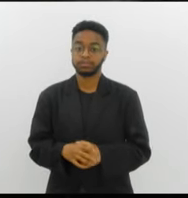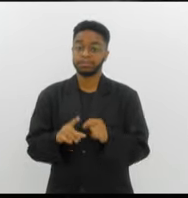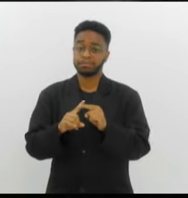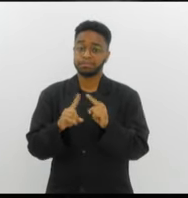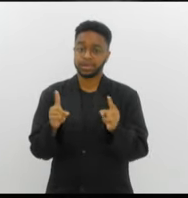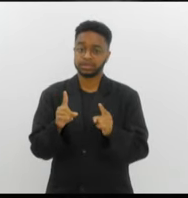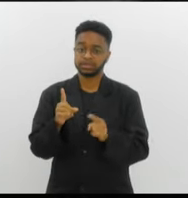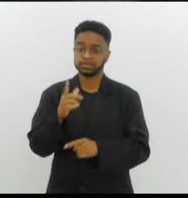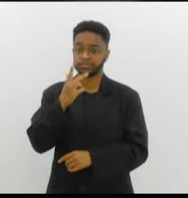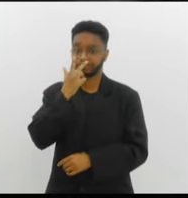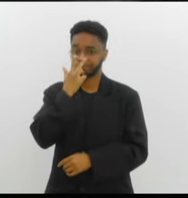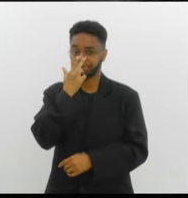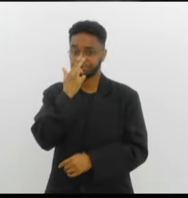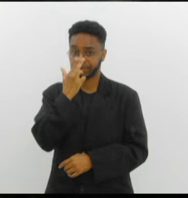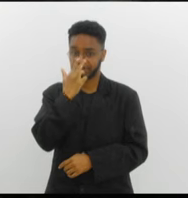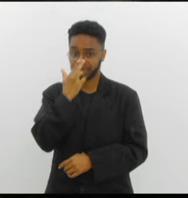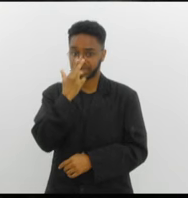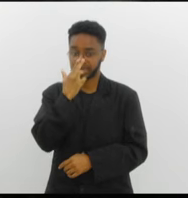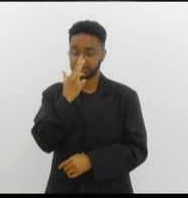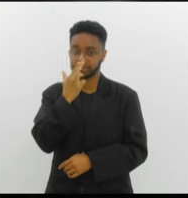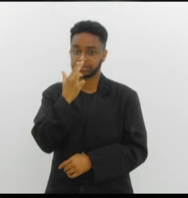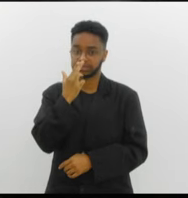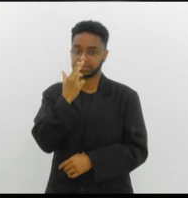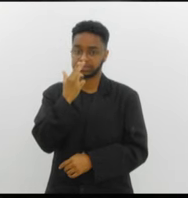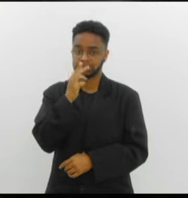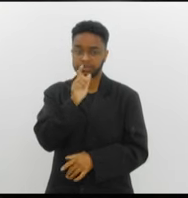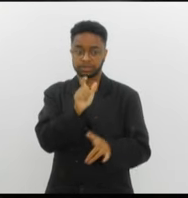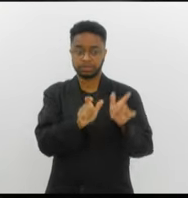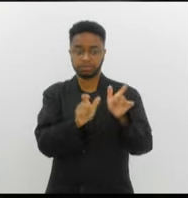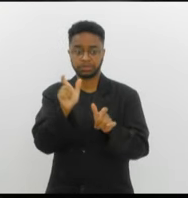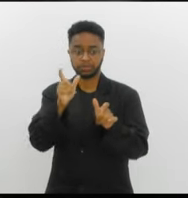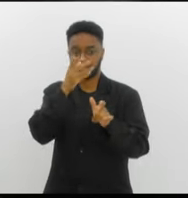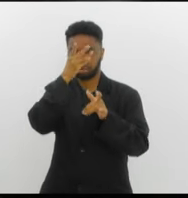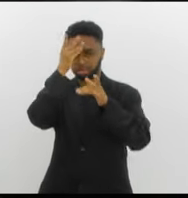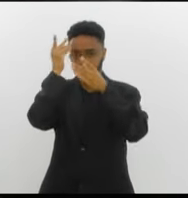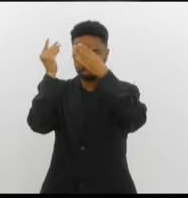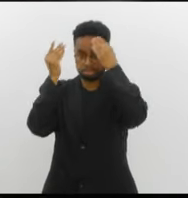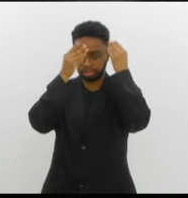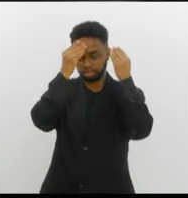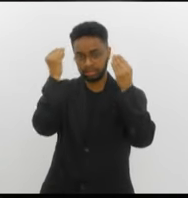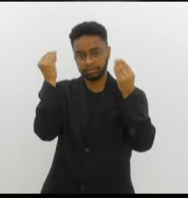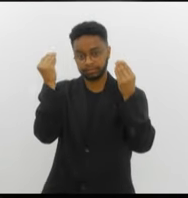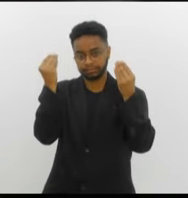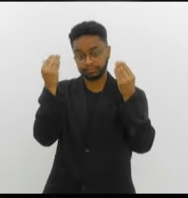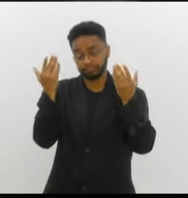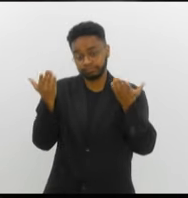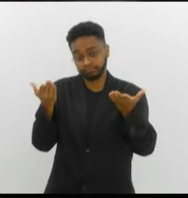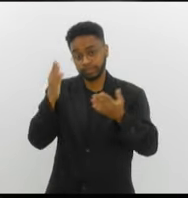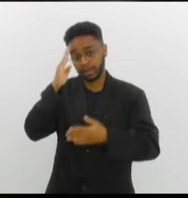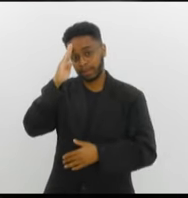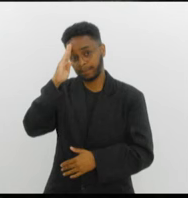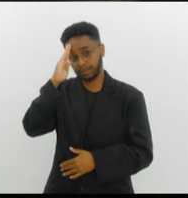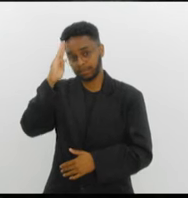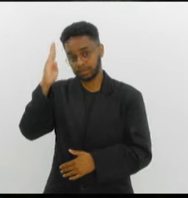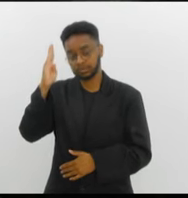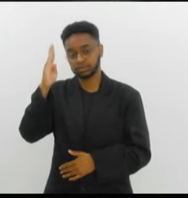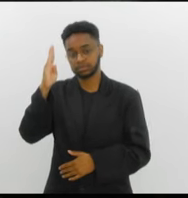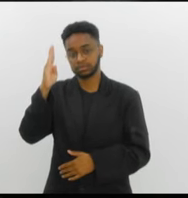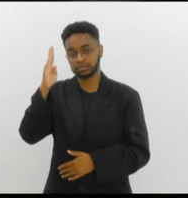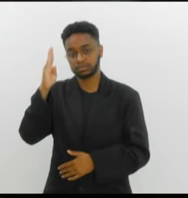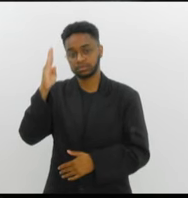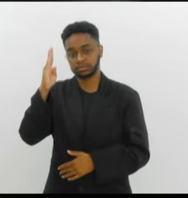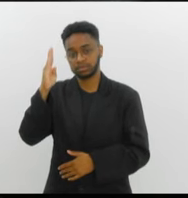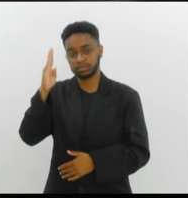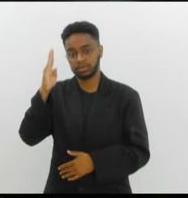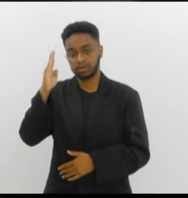parece que o grau de esquecimento das pessoas, principalmente